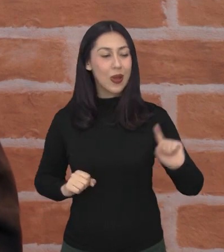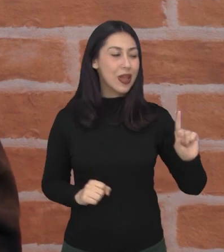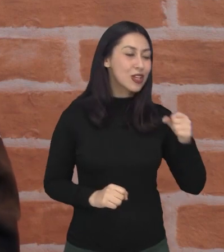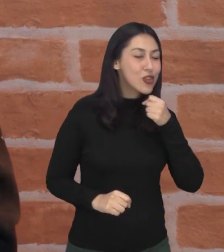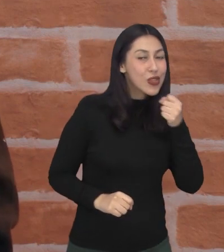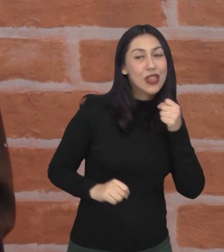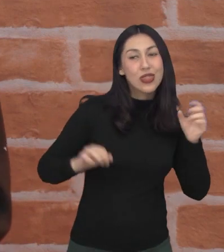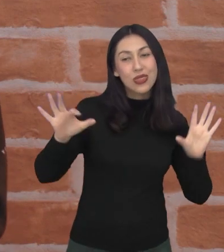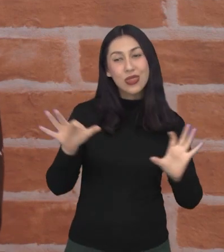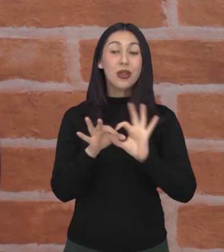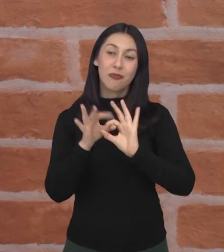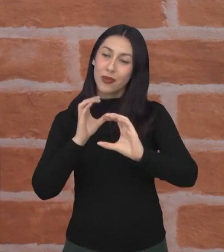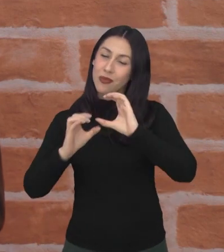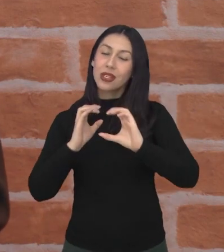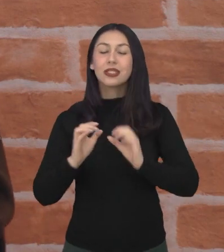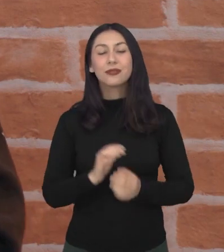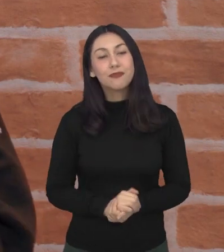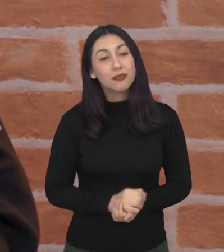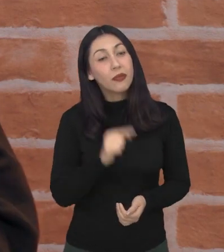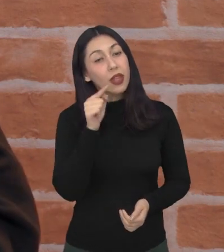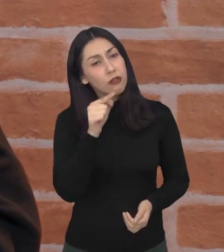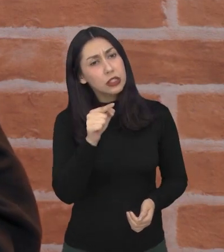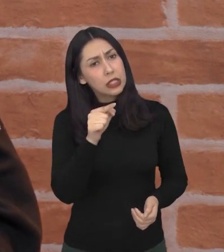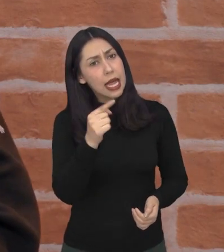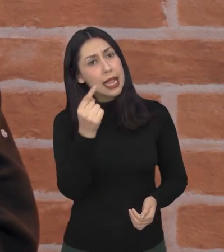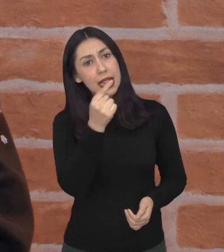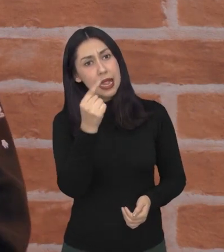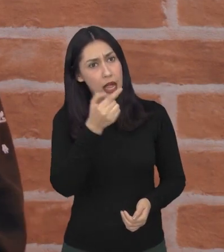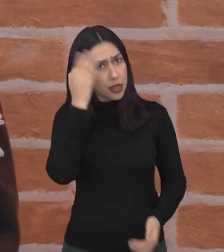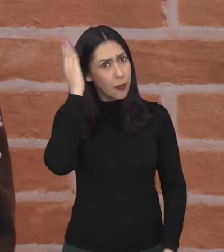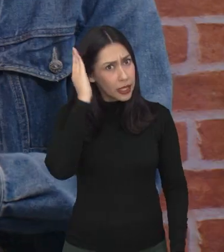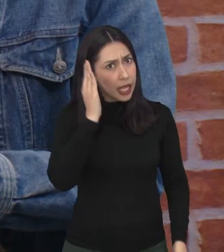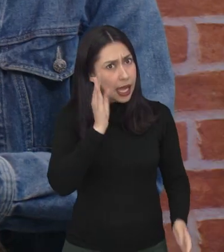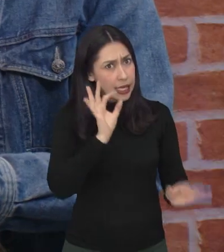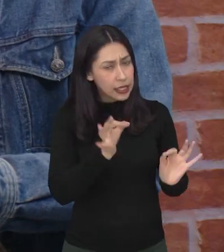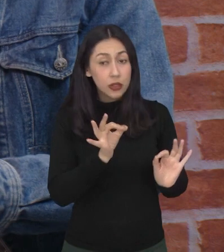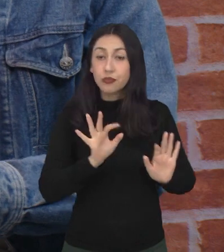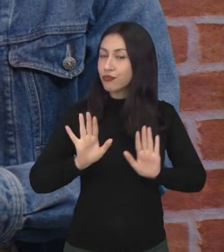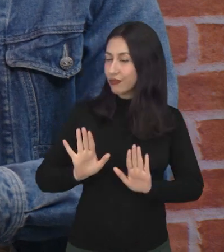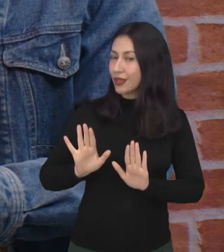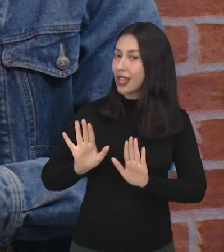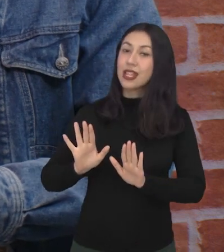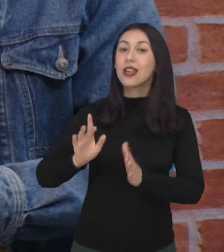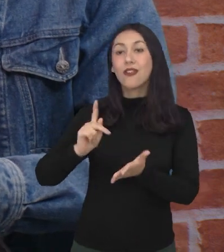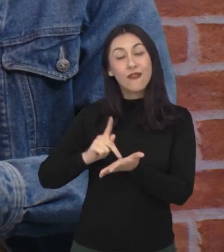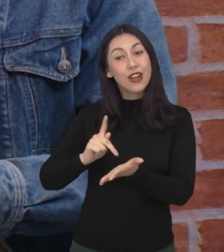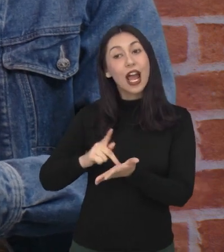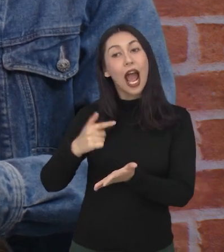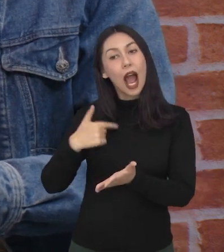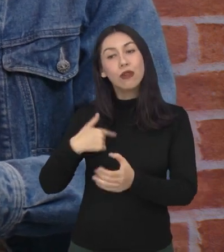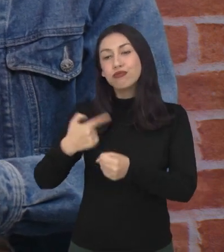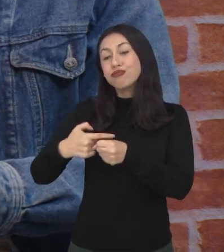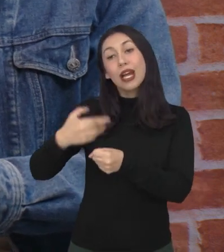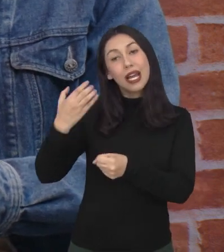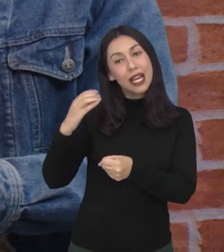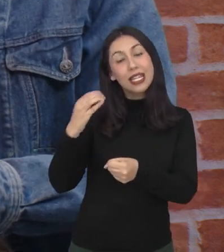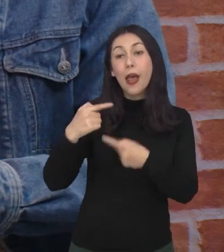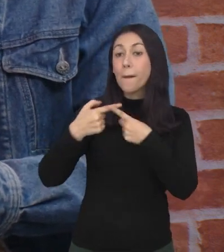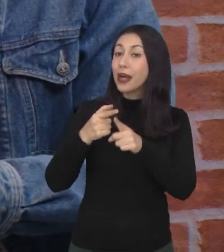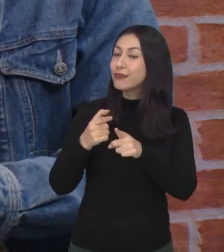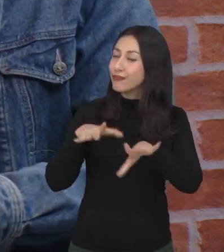ser ator e mais do que isso, que eu queria trabalhar com televisão. Então fui fazendo peça atrás de peça, participando de